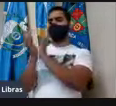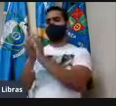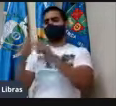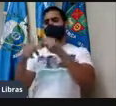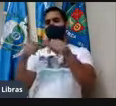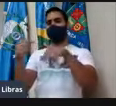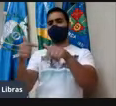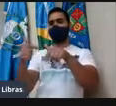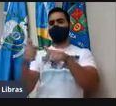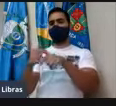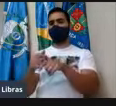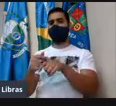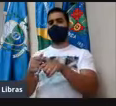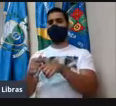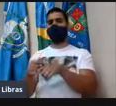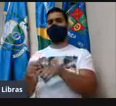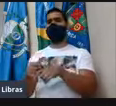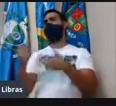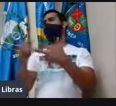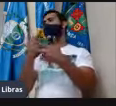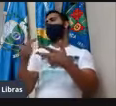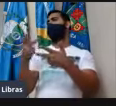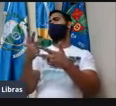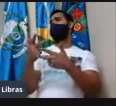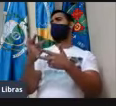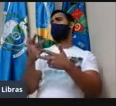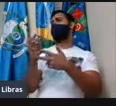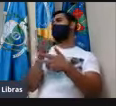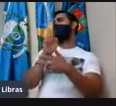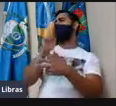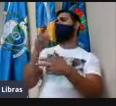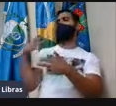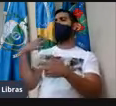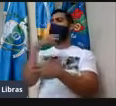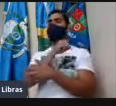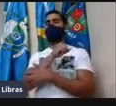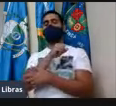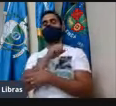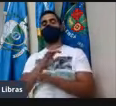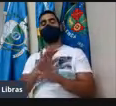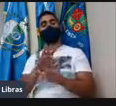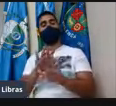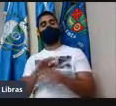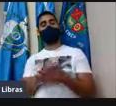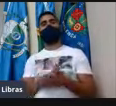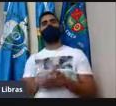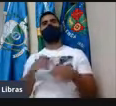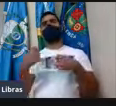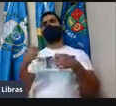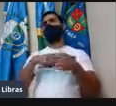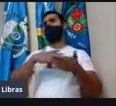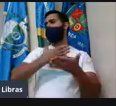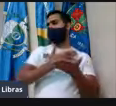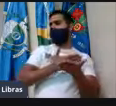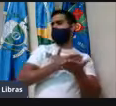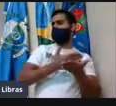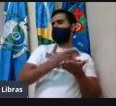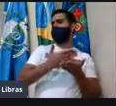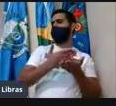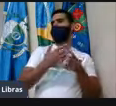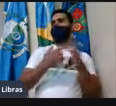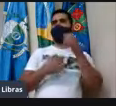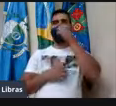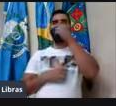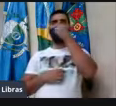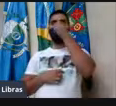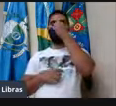trabalho não significa que é uma coisa que vai ser resolvida da noite para o dia. Agora, tem que ter o início. É preciso